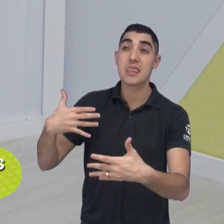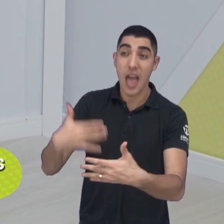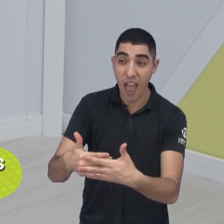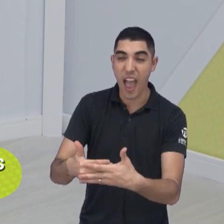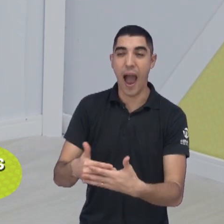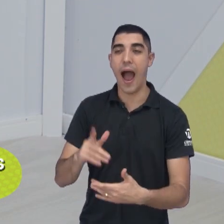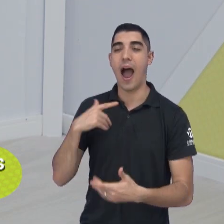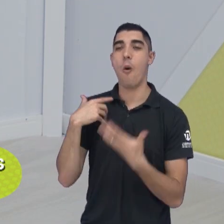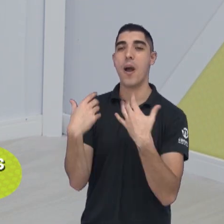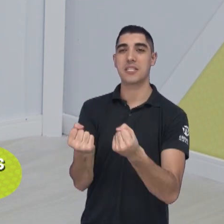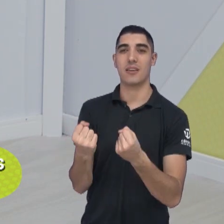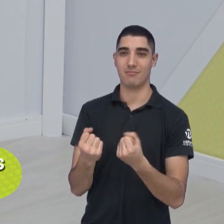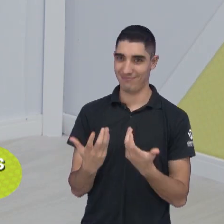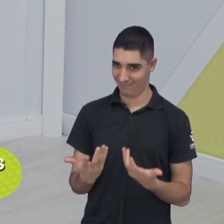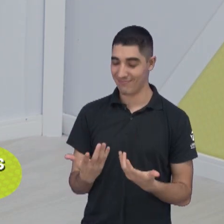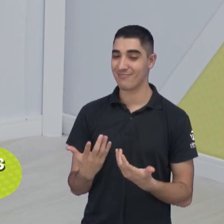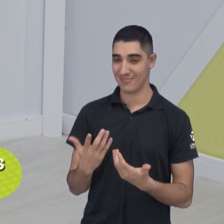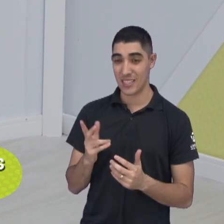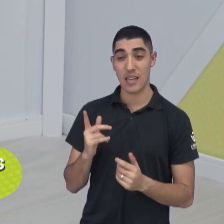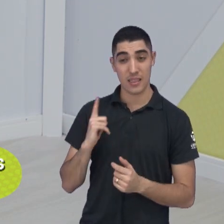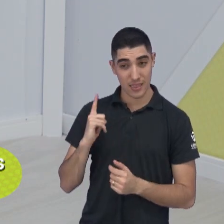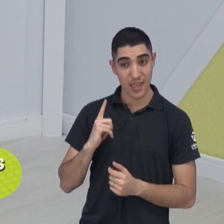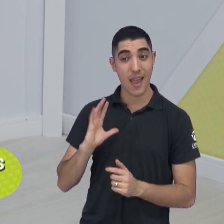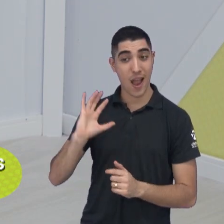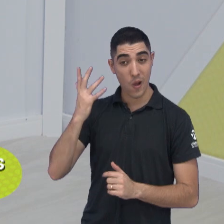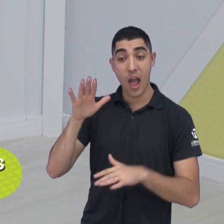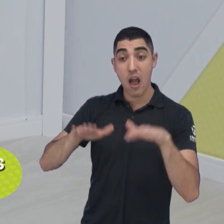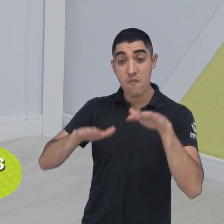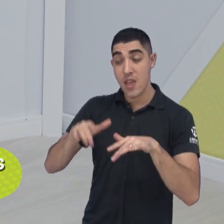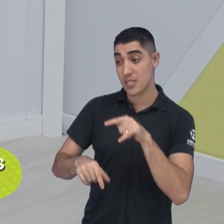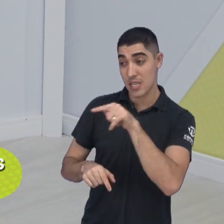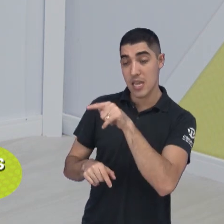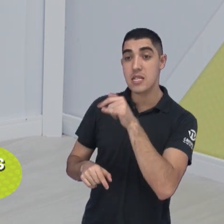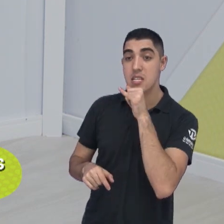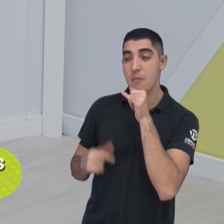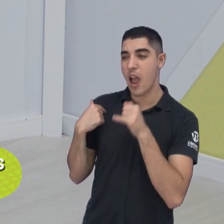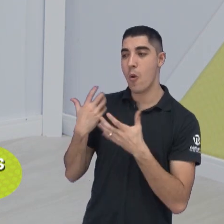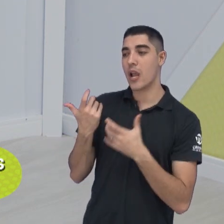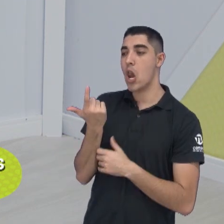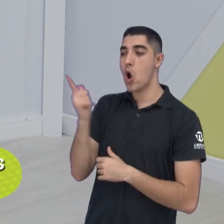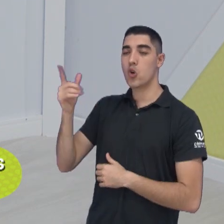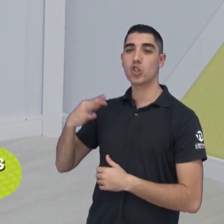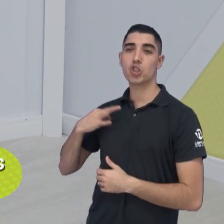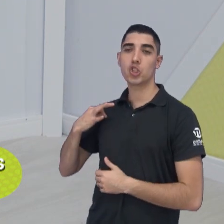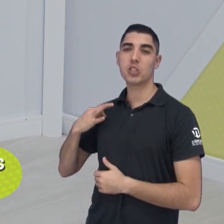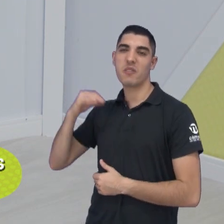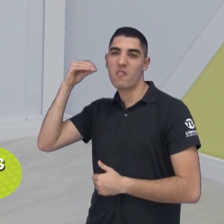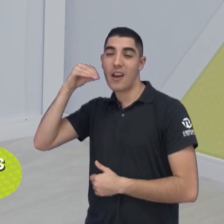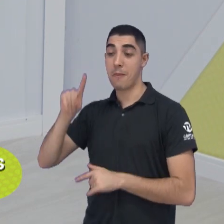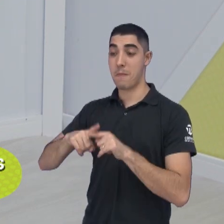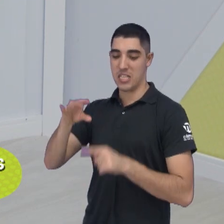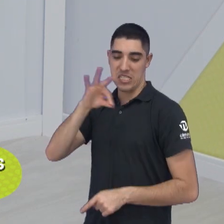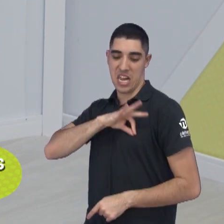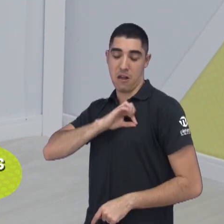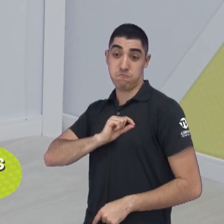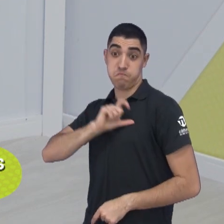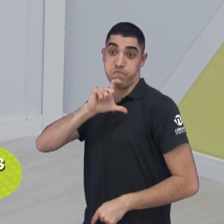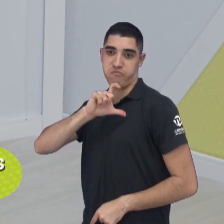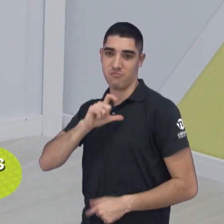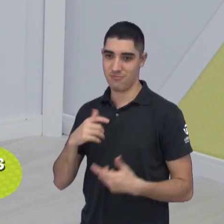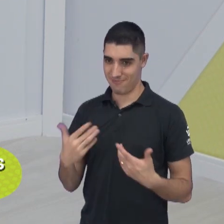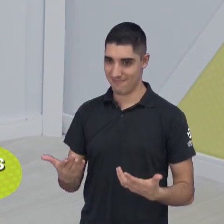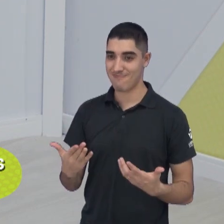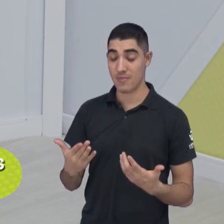uma melhor equipe, ou às vezes vai para uma equipe inferior, mas com um salário melhor, aí cada um tem os seus objetivos. Então agora o processo